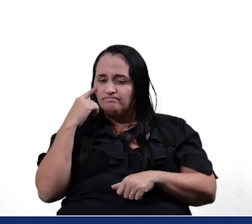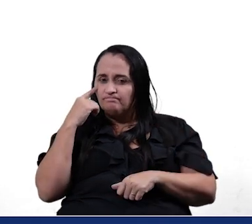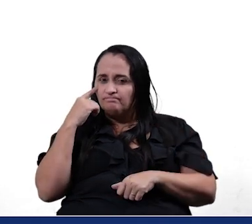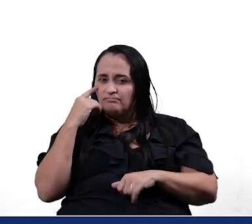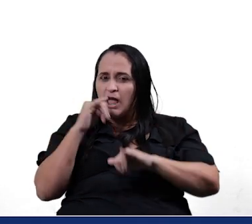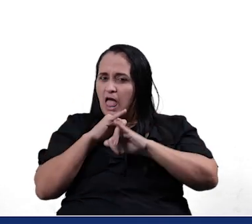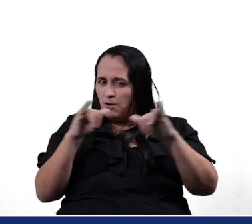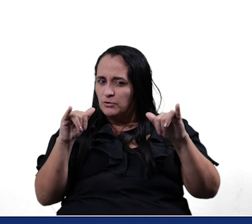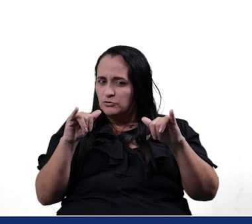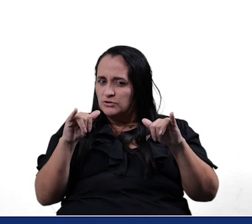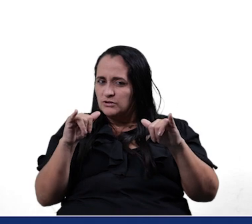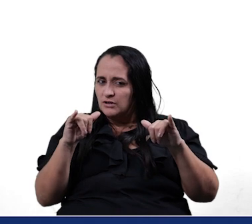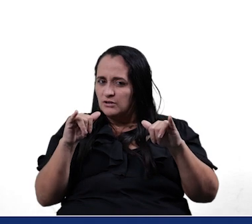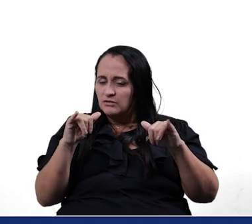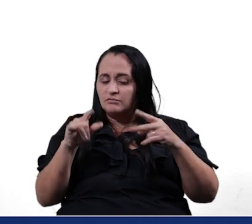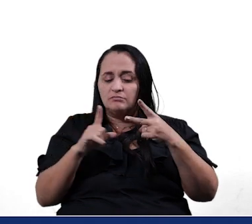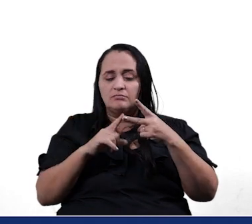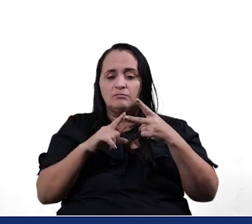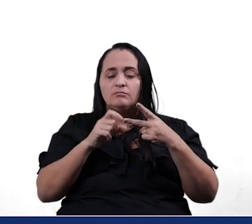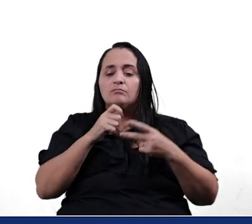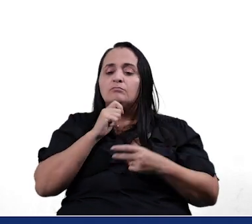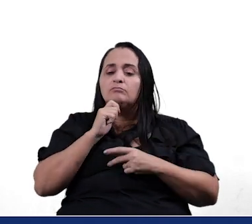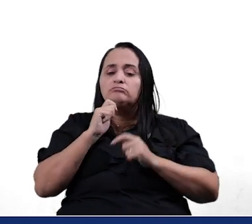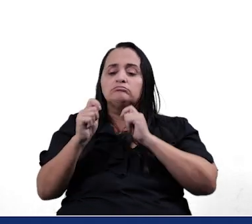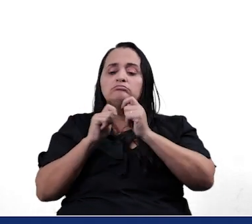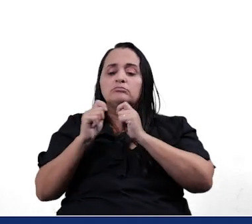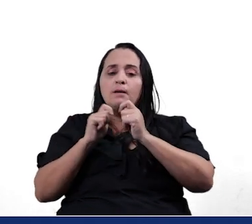Tá dando uma notícia? É uma reportagem?